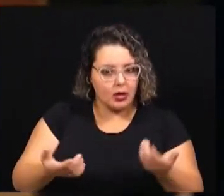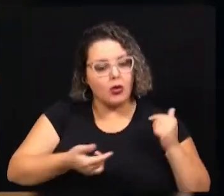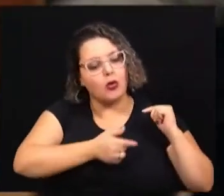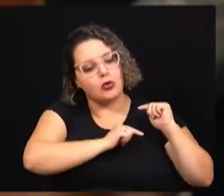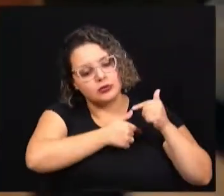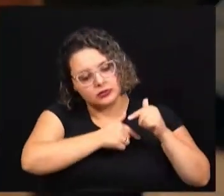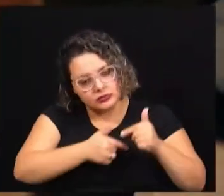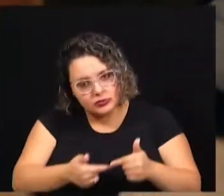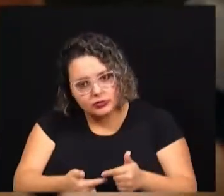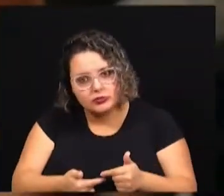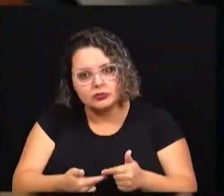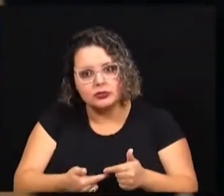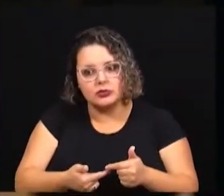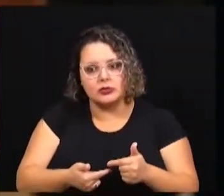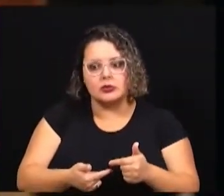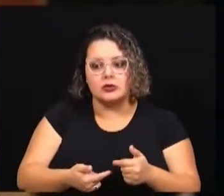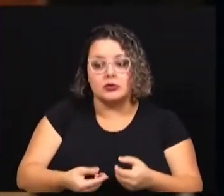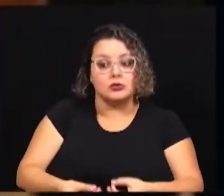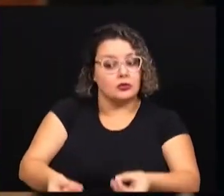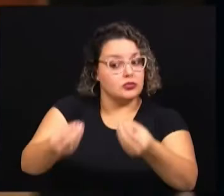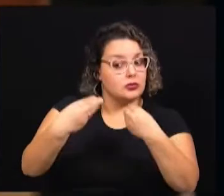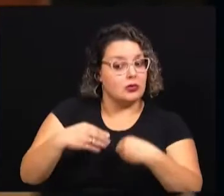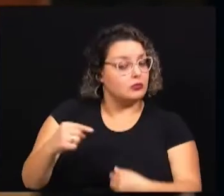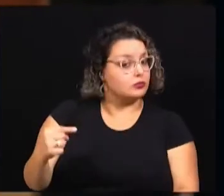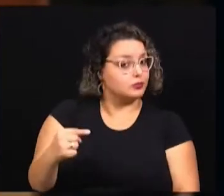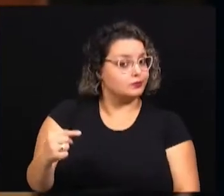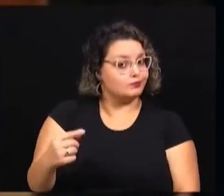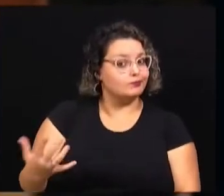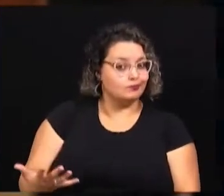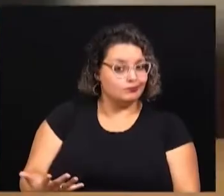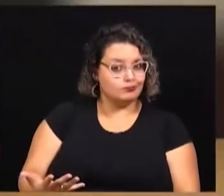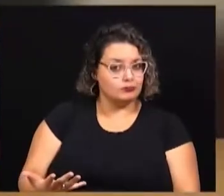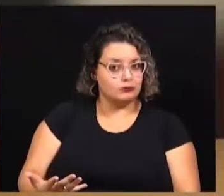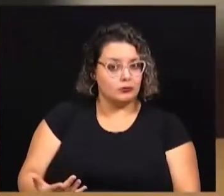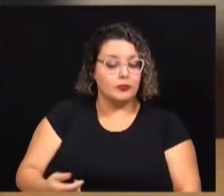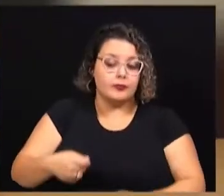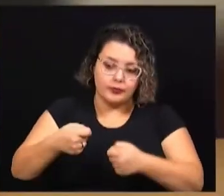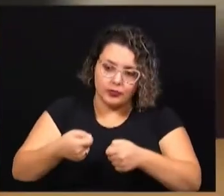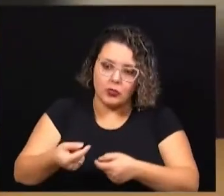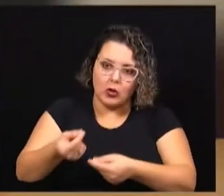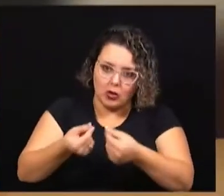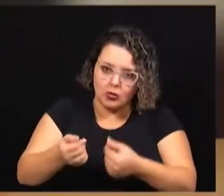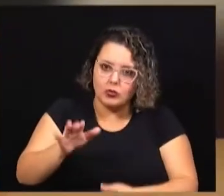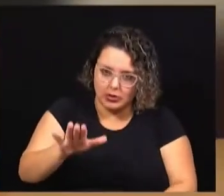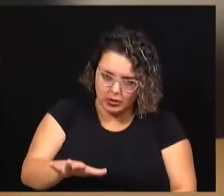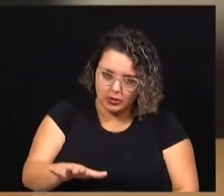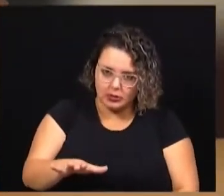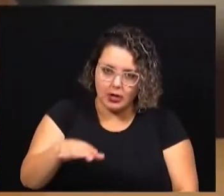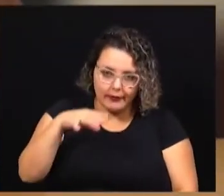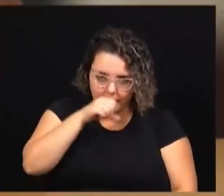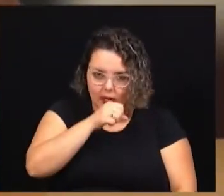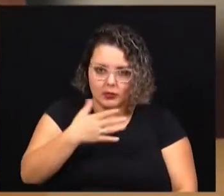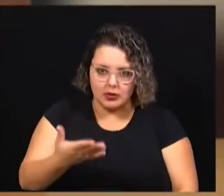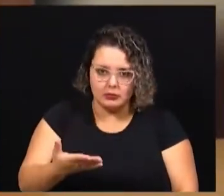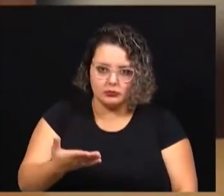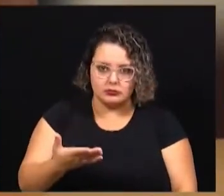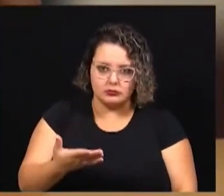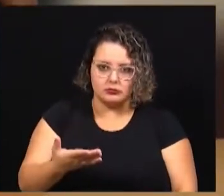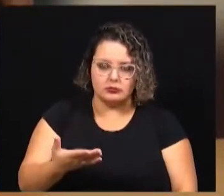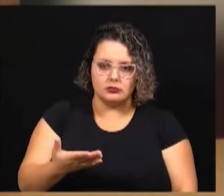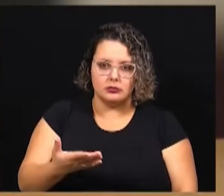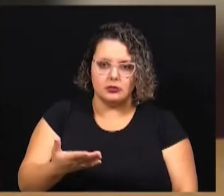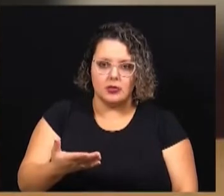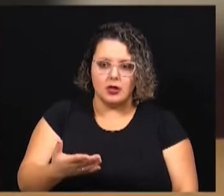que não te deem um retorno negativo, porque afinal de contas, você precisa desse dinheiro ali. Então, nem que ele te